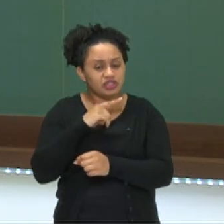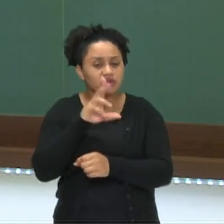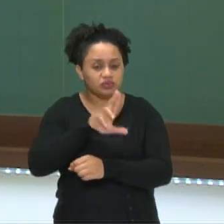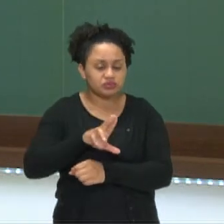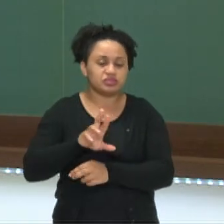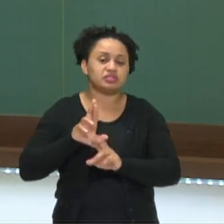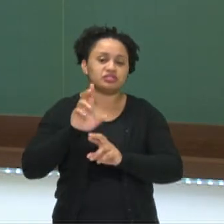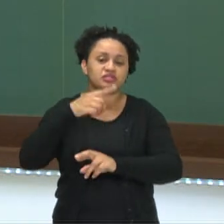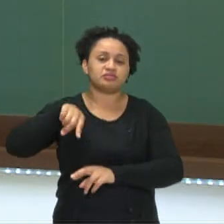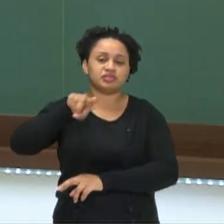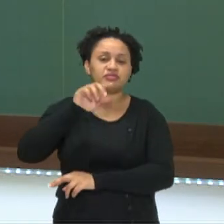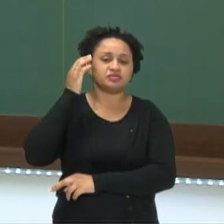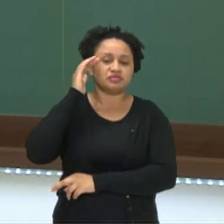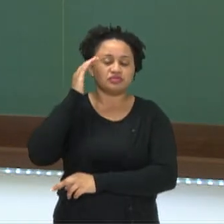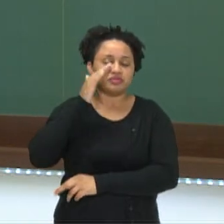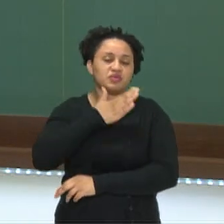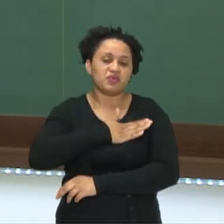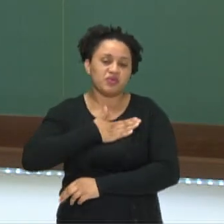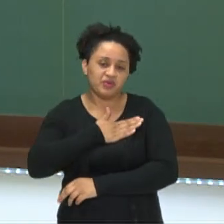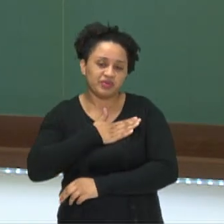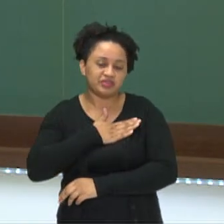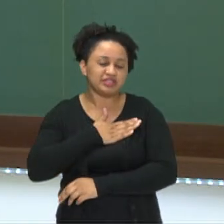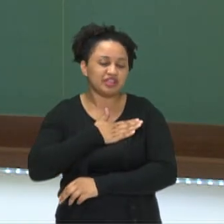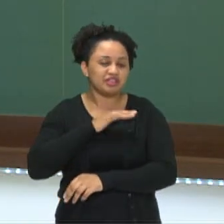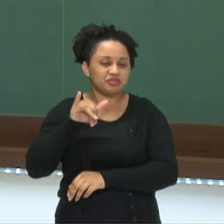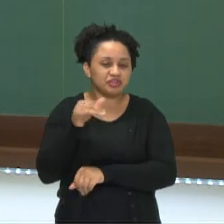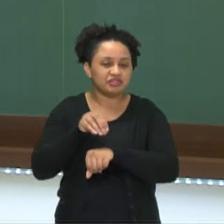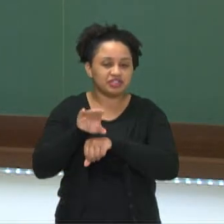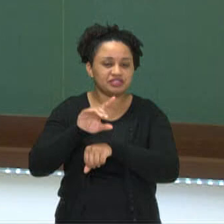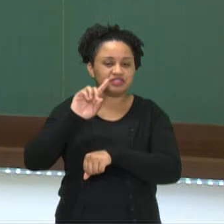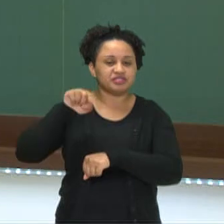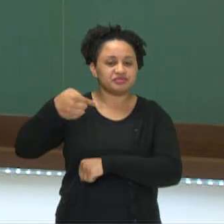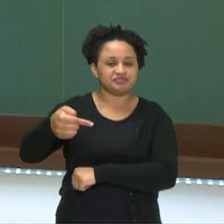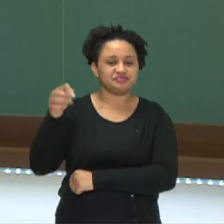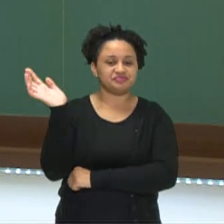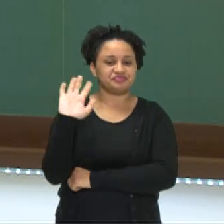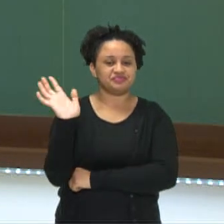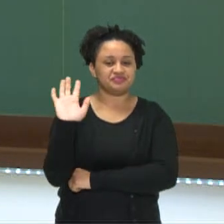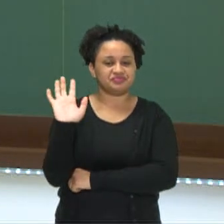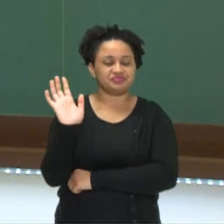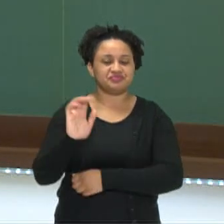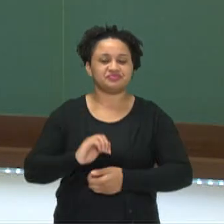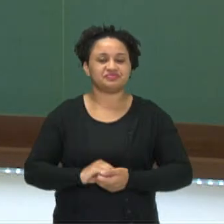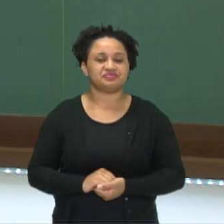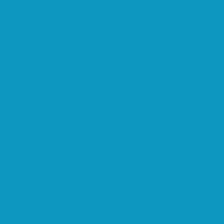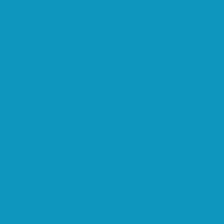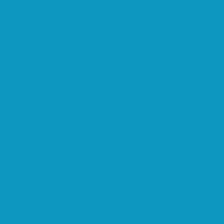Espero que vocês tenham entendido, tenham gostado, guardem essa dica e a gente se vê na próxima aula. Até mais!